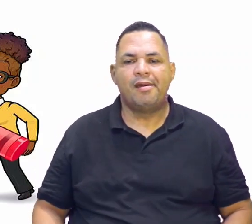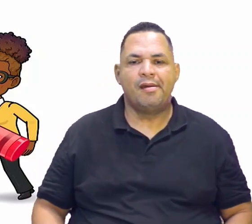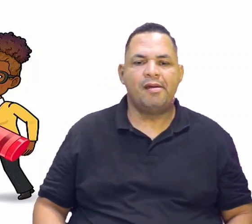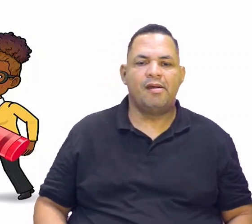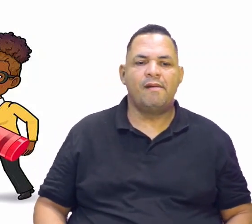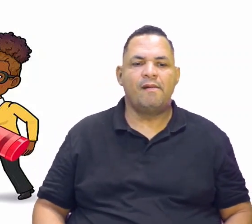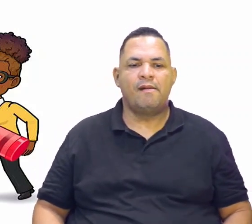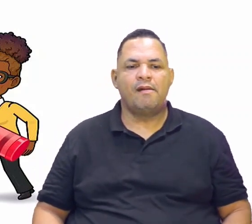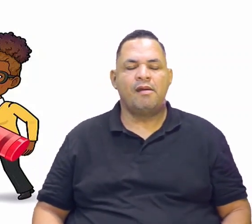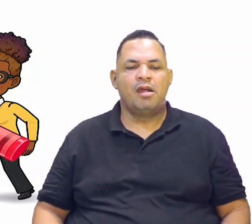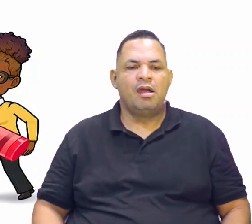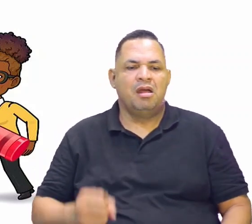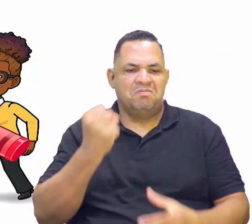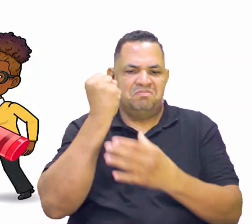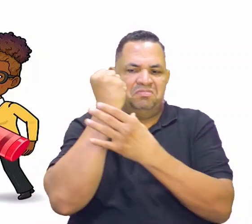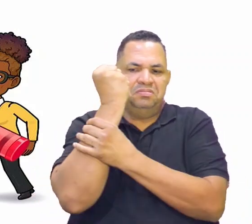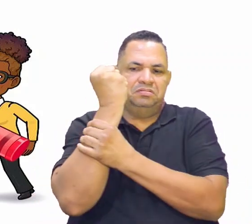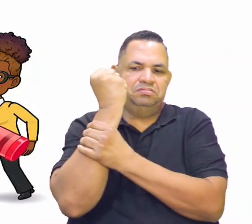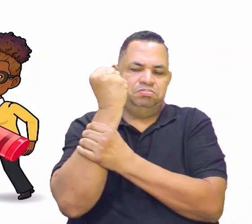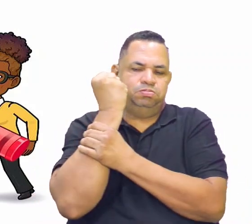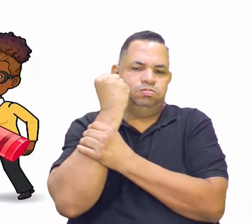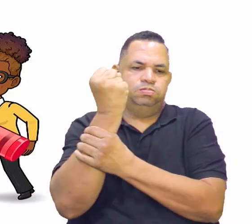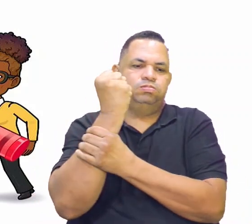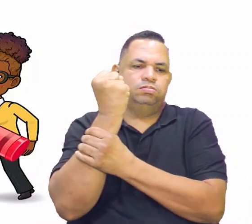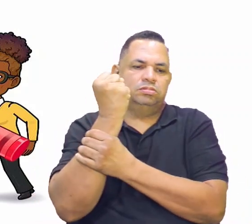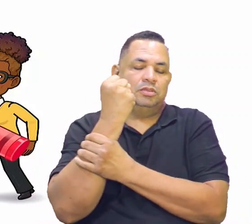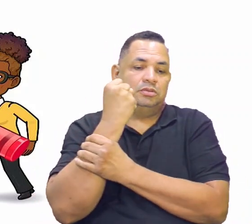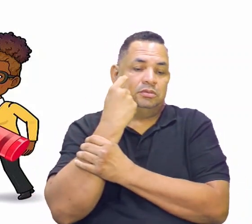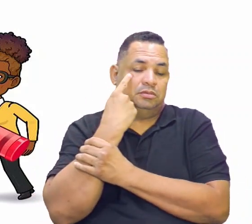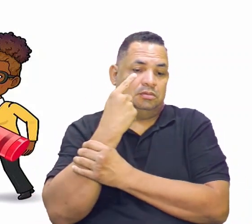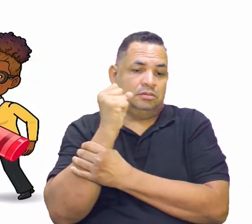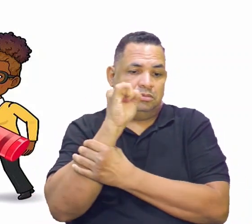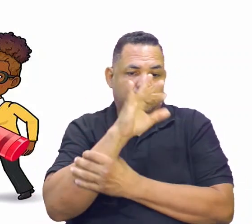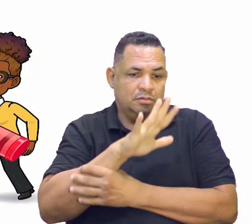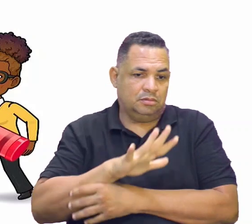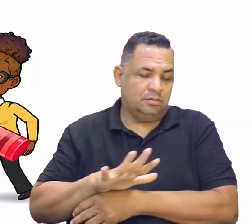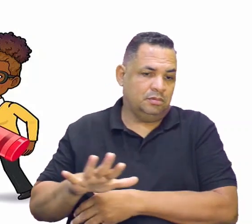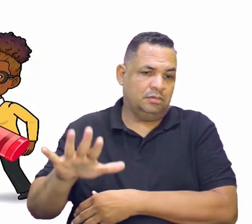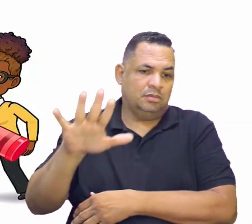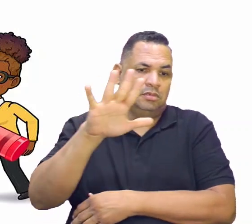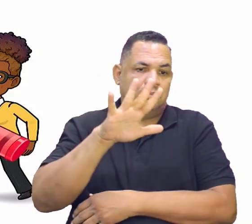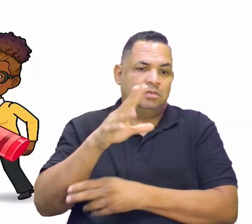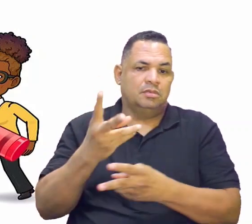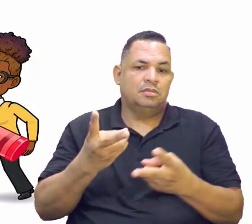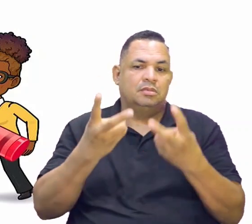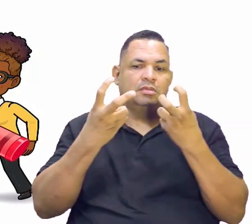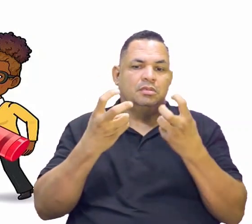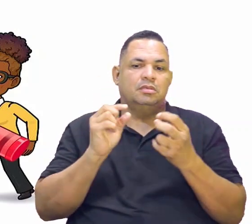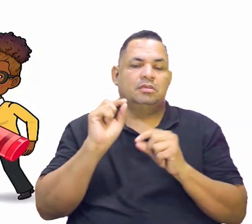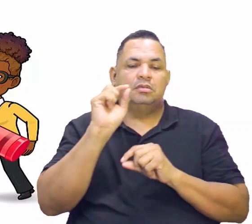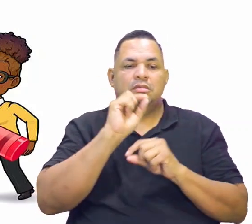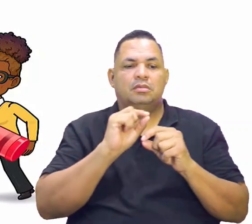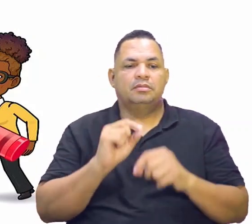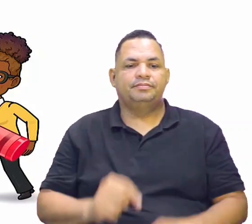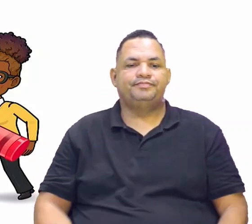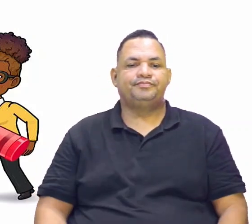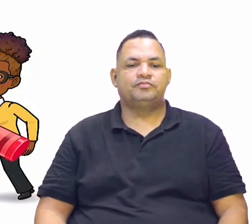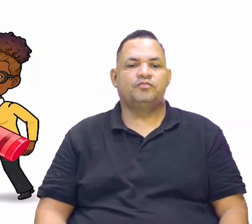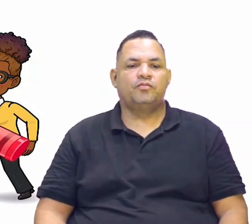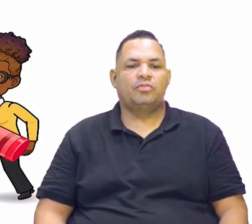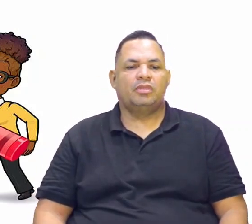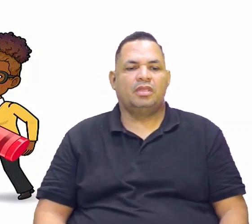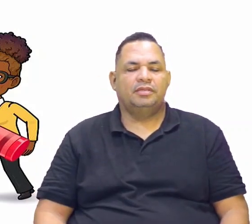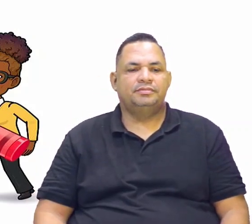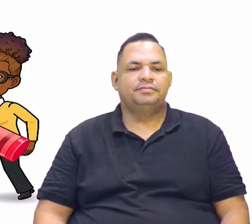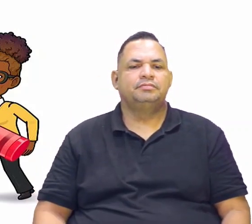pulso, né, Alessandra? Lá, a primeira vez que eu vi essa imagem, automaticamente eu percebi assim, o pulso. Você tem que